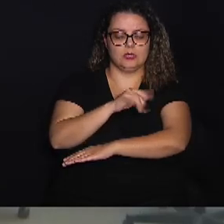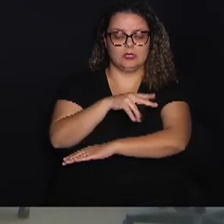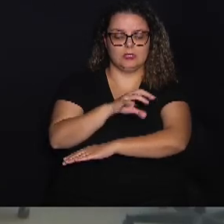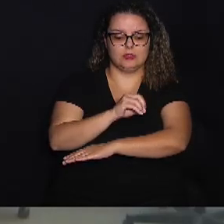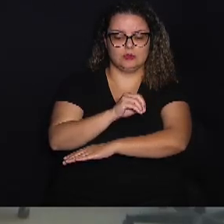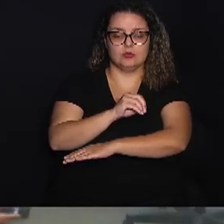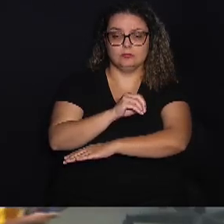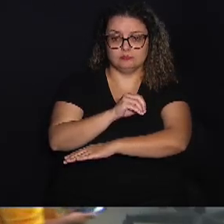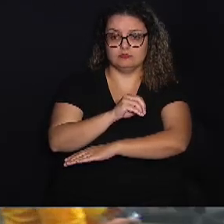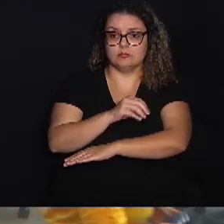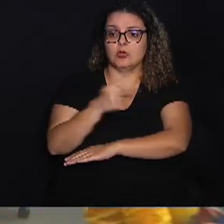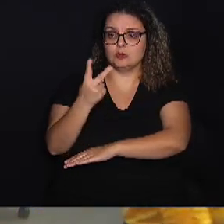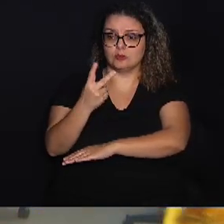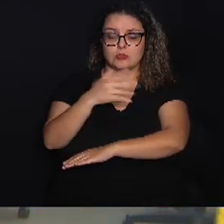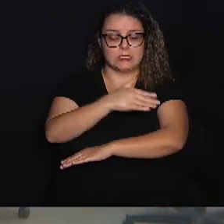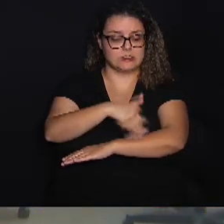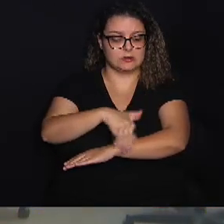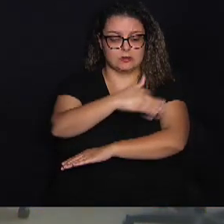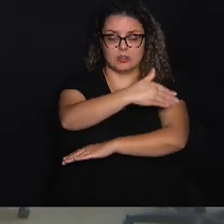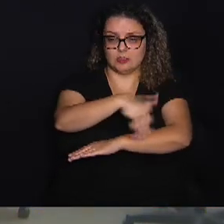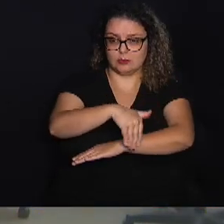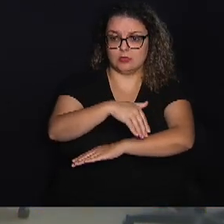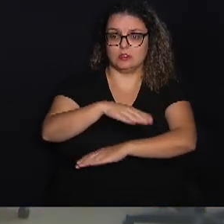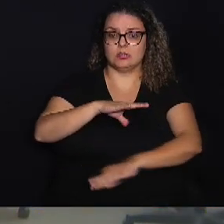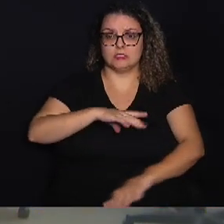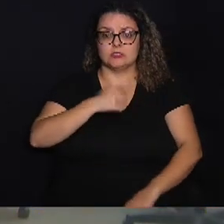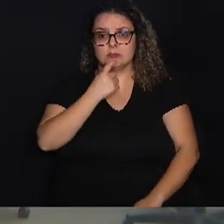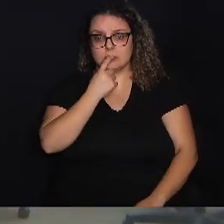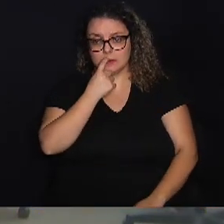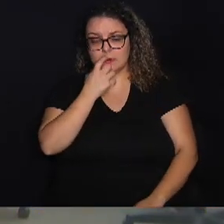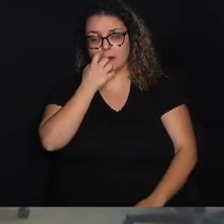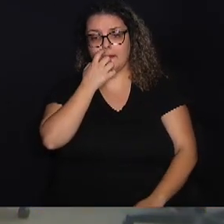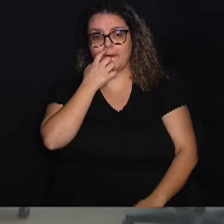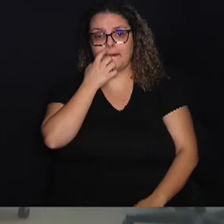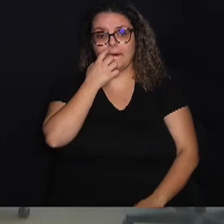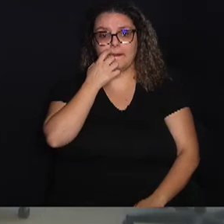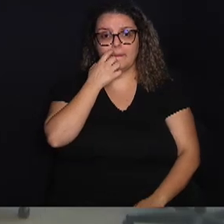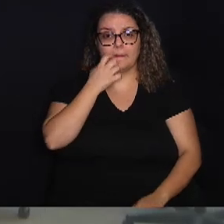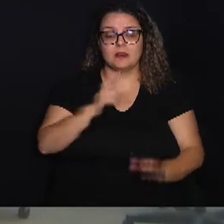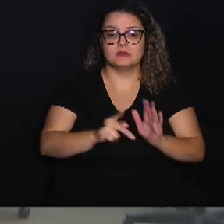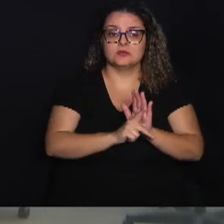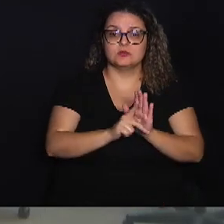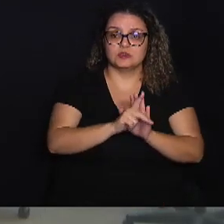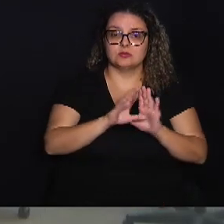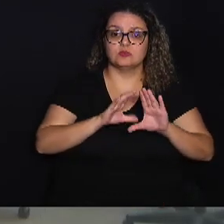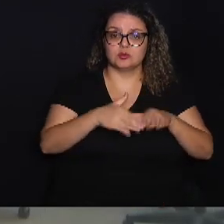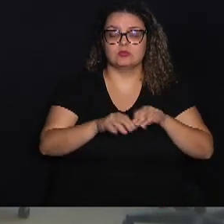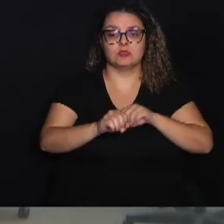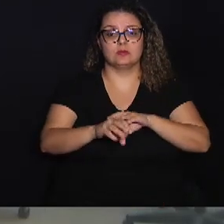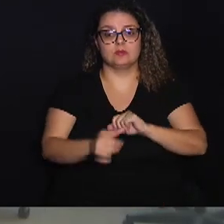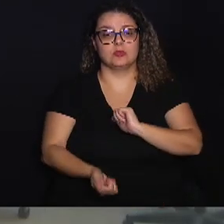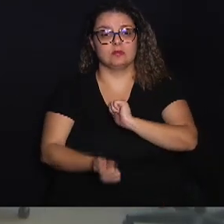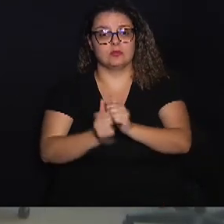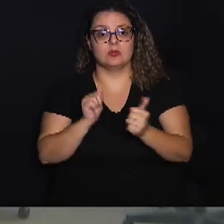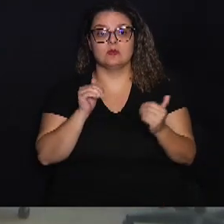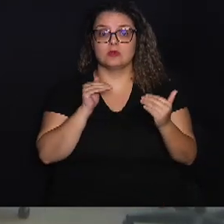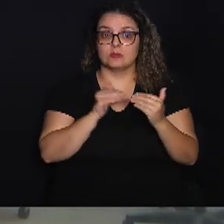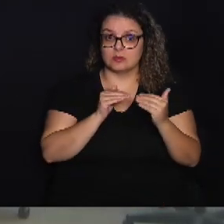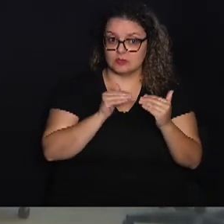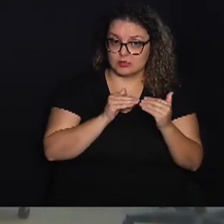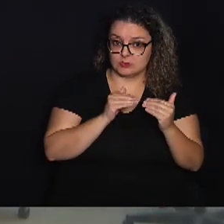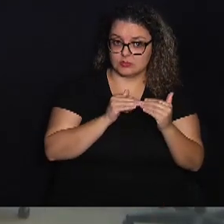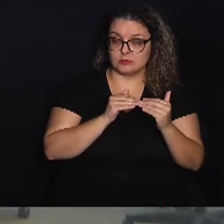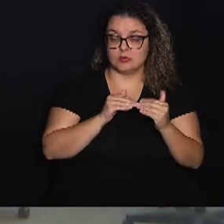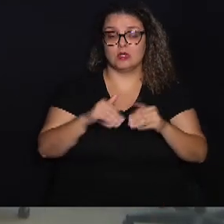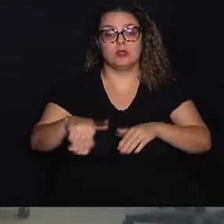vias públicas do município de Campinas esse projeto tem parecer da comissão de educação e esporte favorável